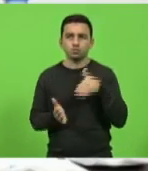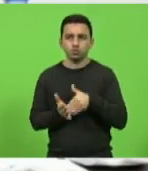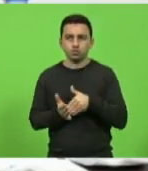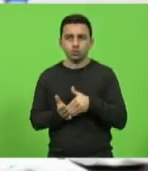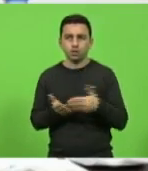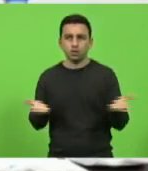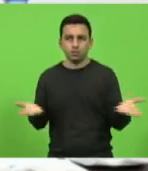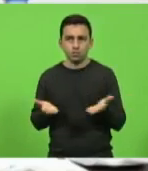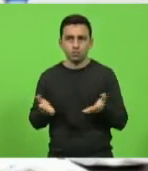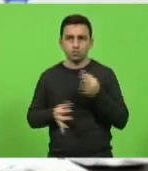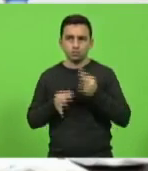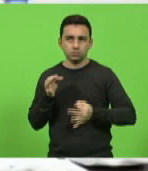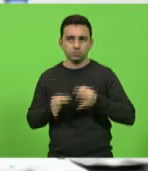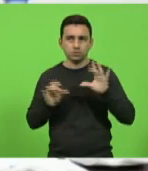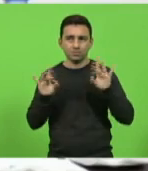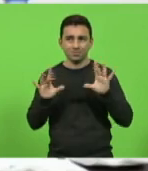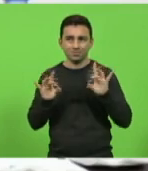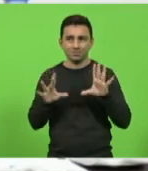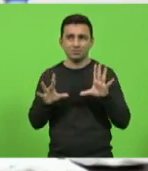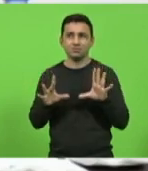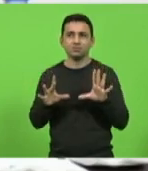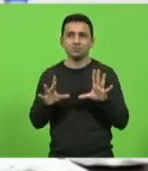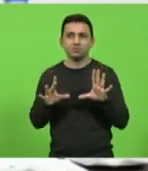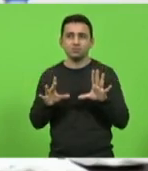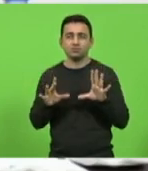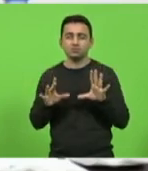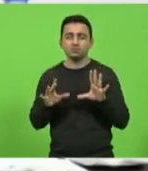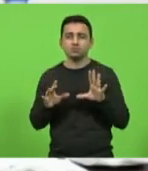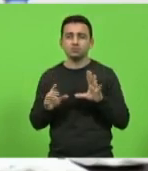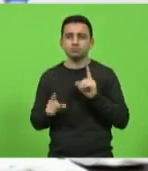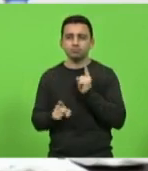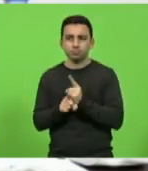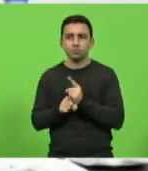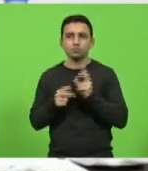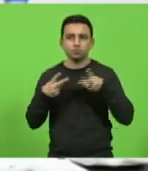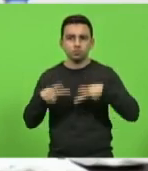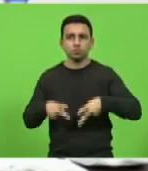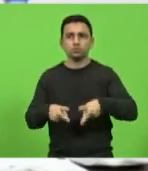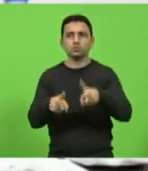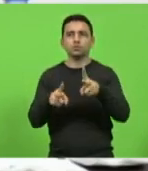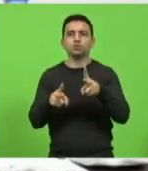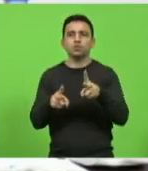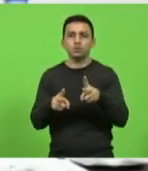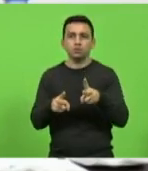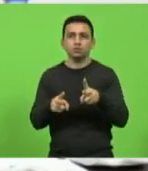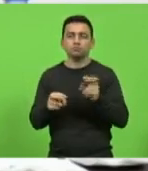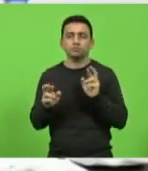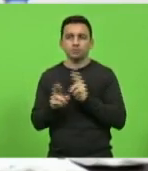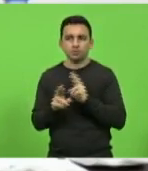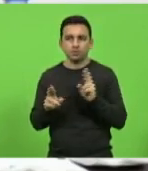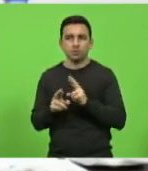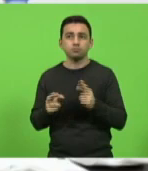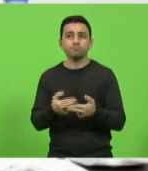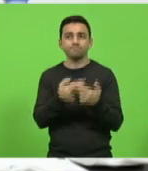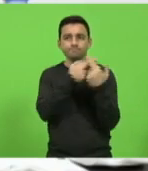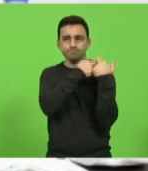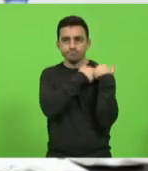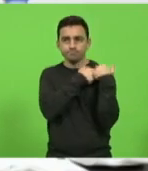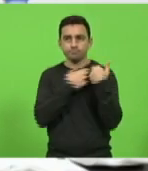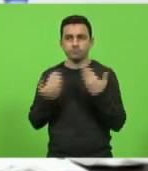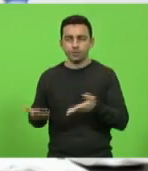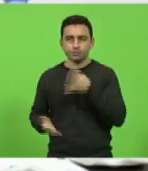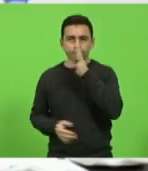especial de julgamento admitiu o prosseguimento unicamente em relação à eventual responsabilidade do